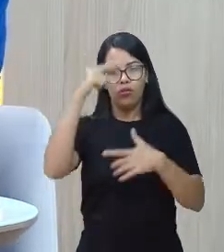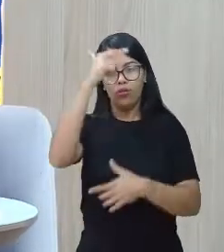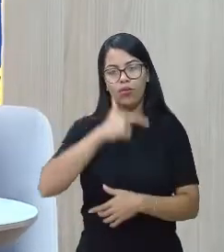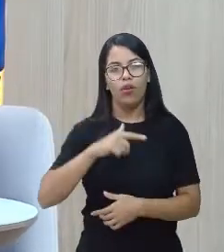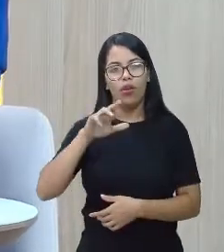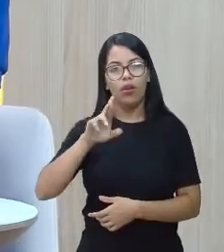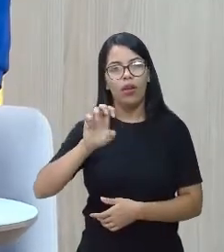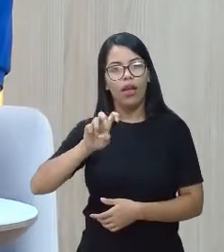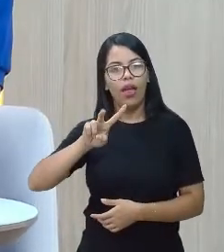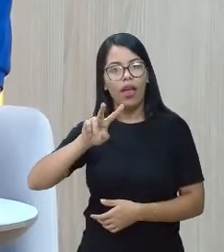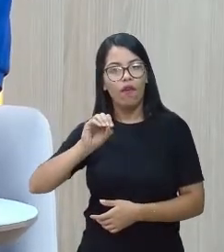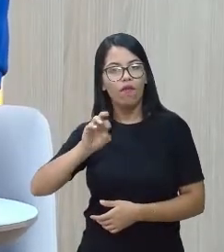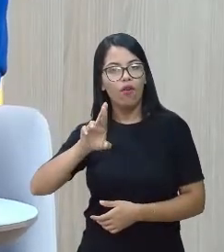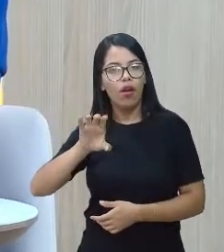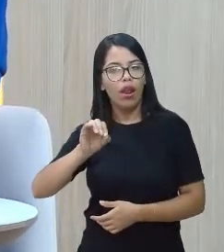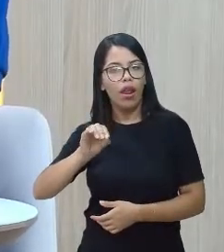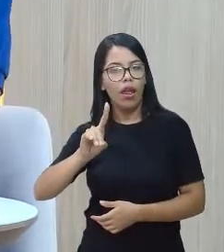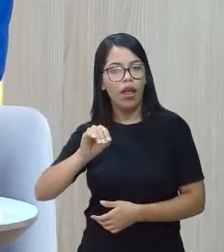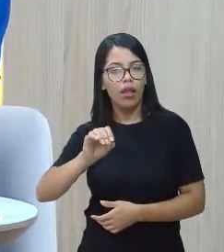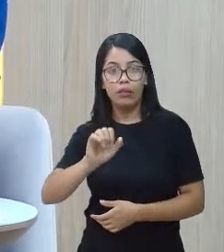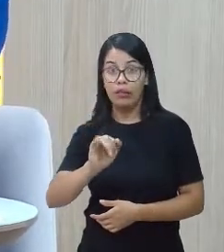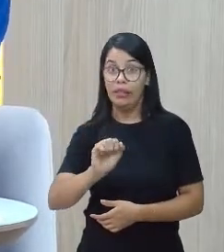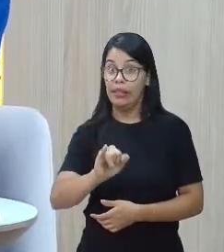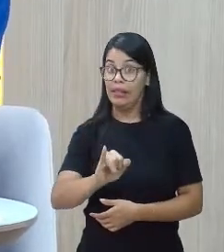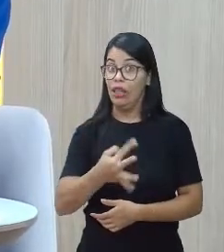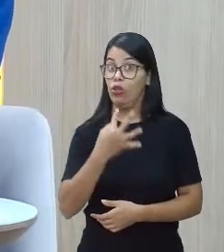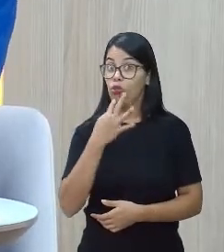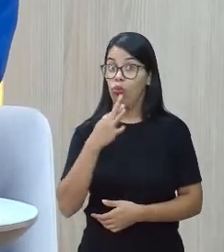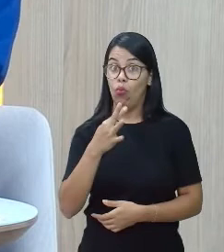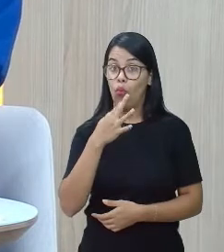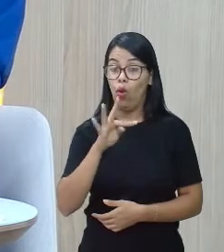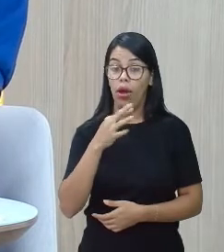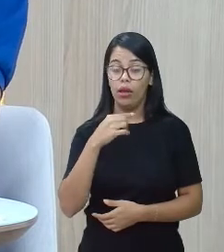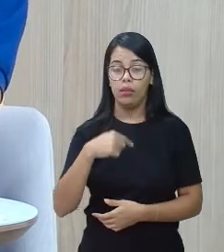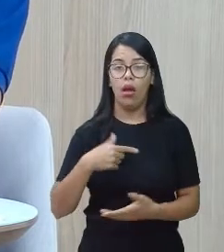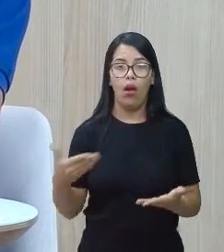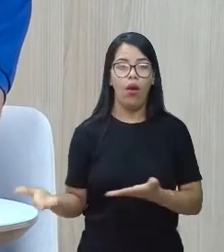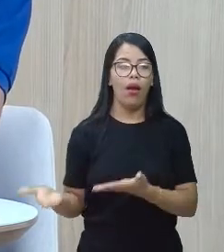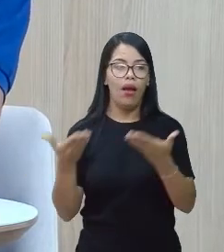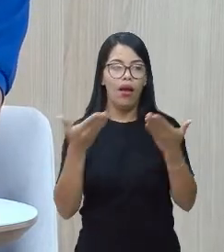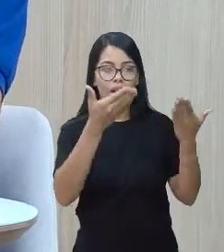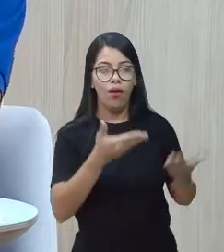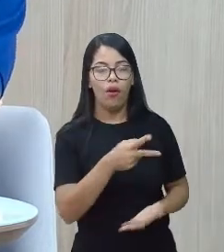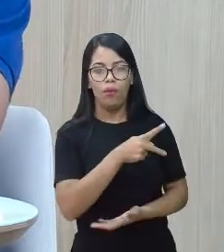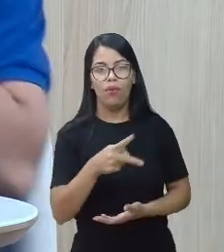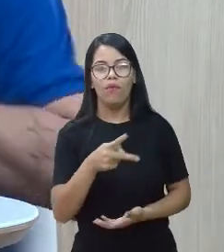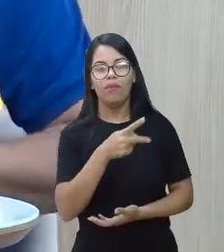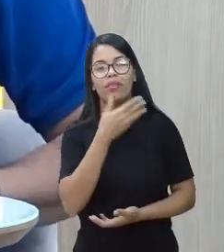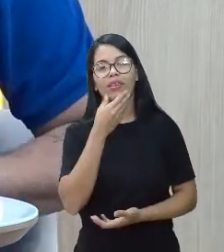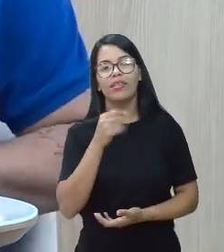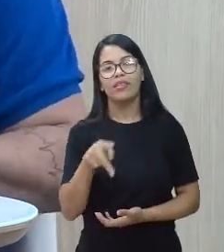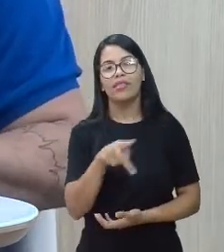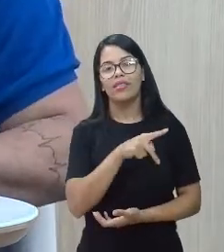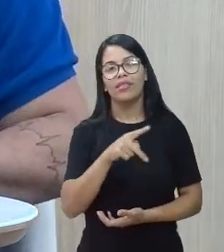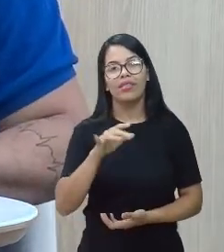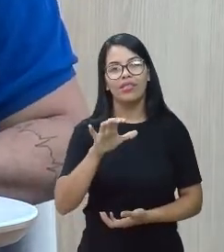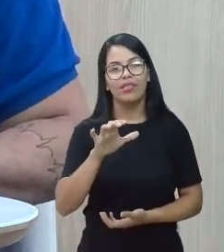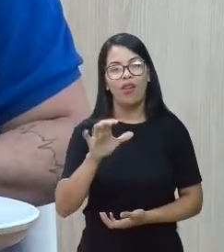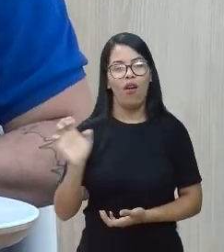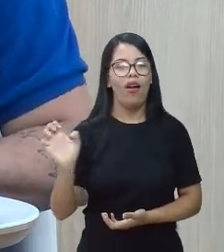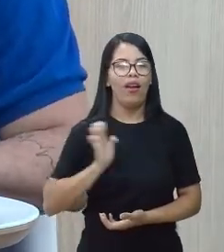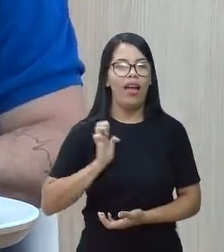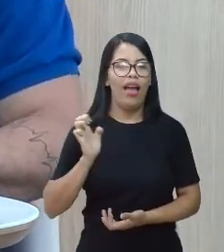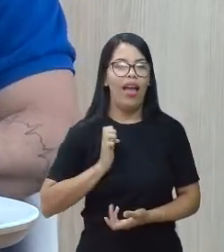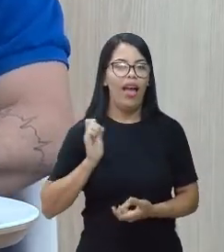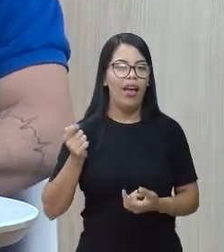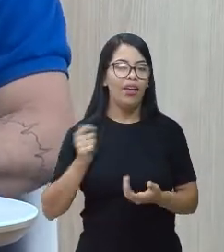né? Pra quem não me conhece, viu? Vou passar a bola pra ele aqui, o jogador caro, trava os aplicativos de aposta,